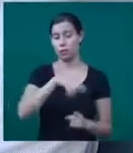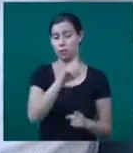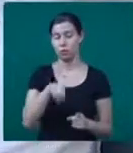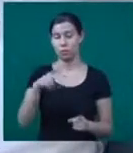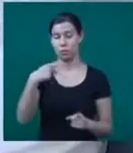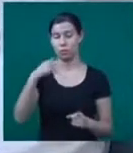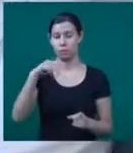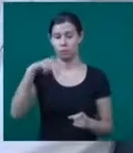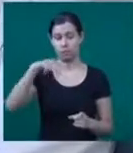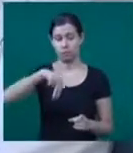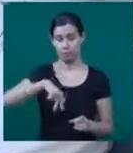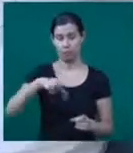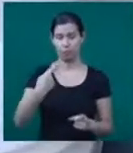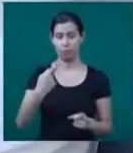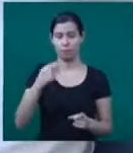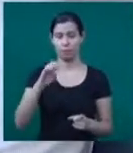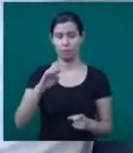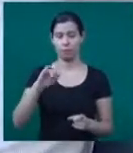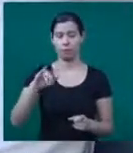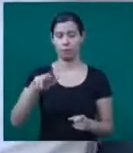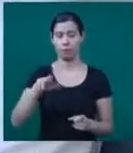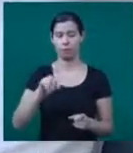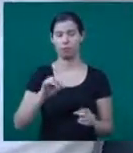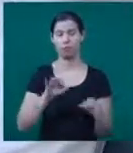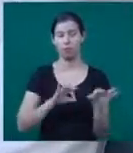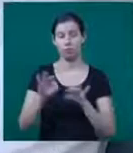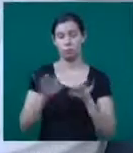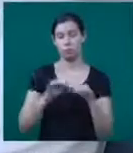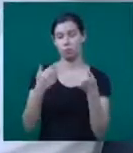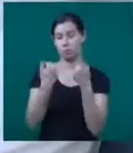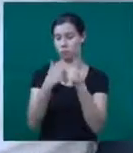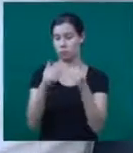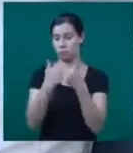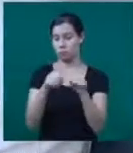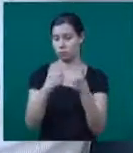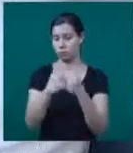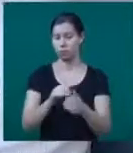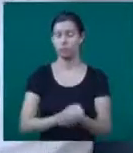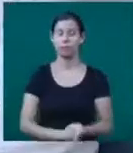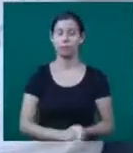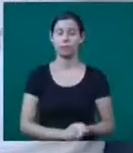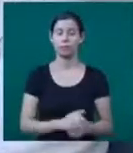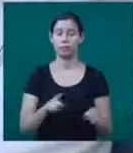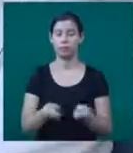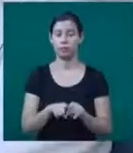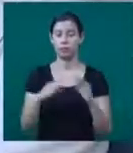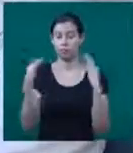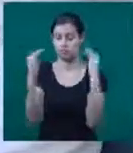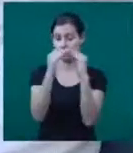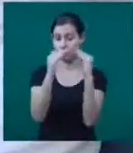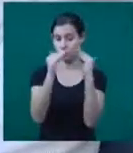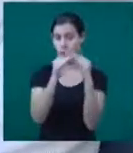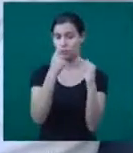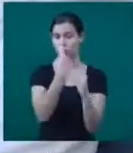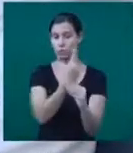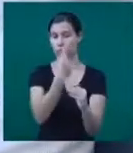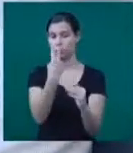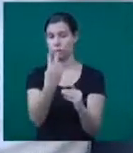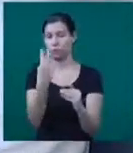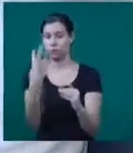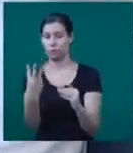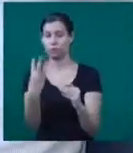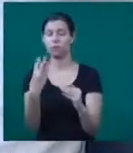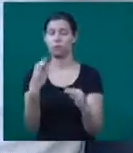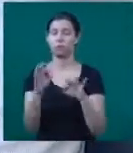Nós estamos fazendo agora, acontecendo neste momento, recuperação nas estações 1, 2, 3 e 4, aqui da Jornada de Ávila, onde